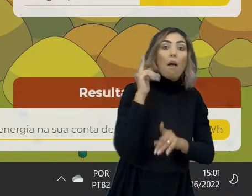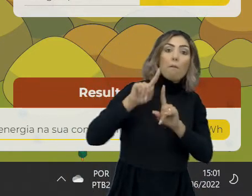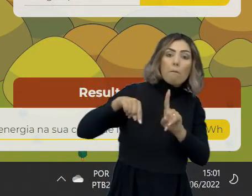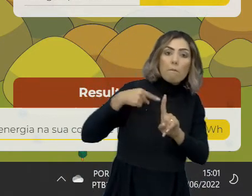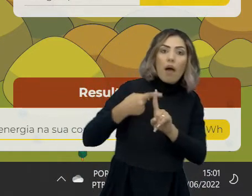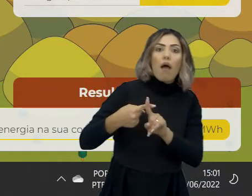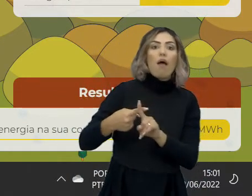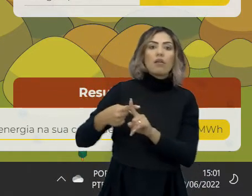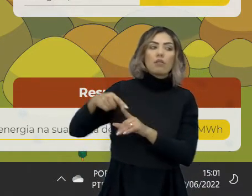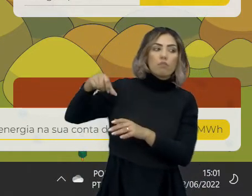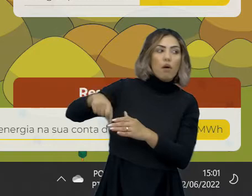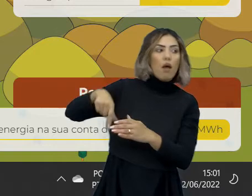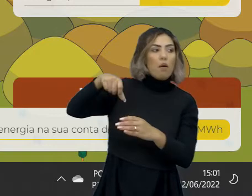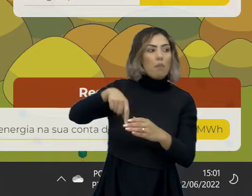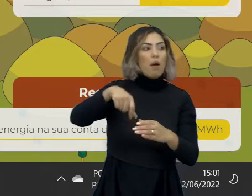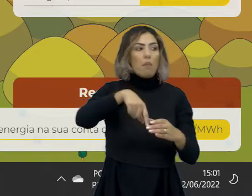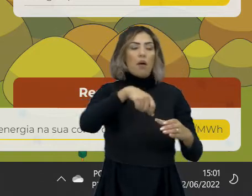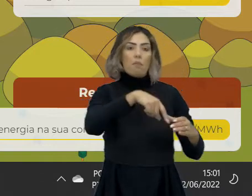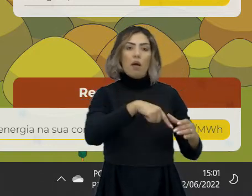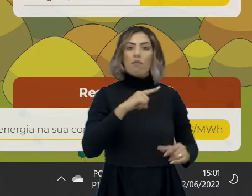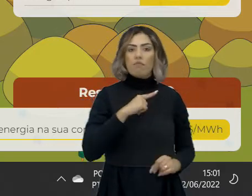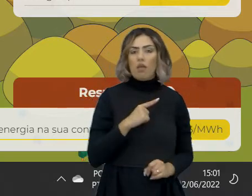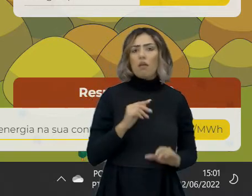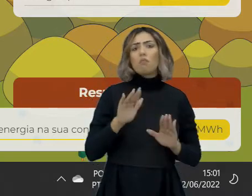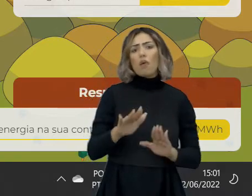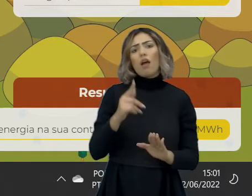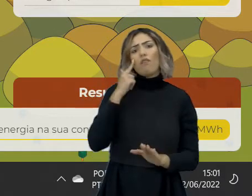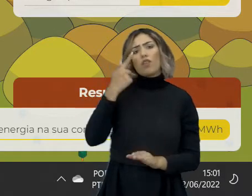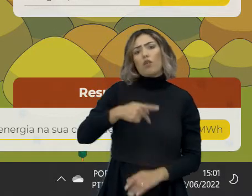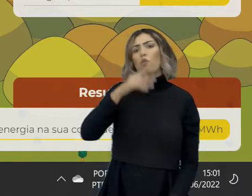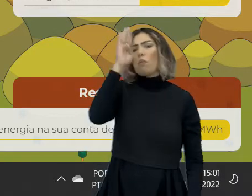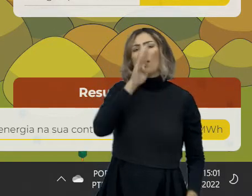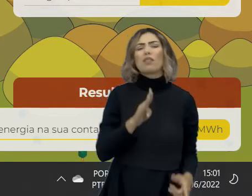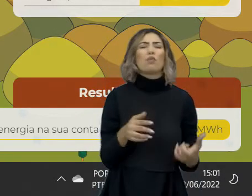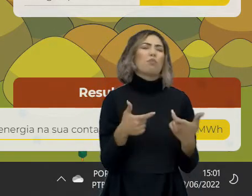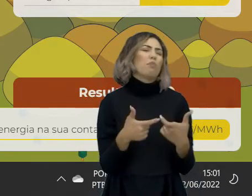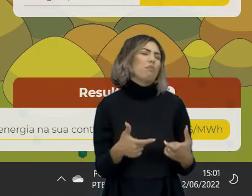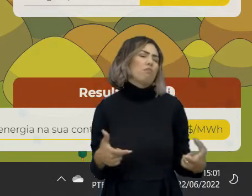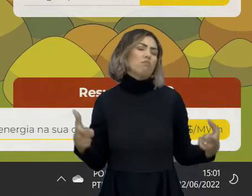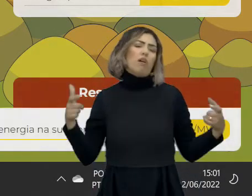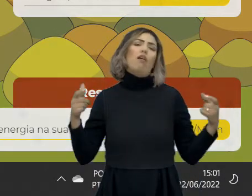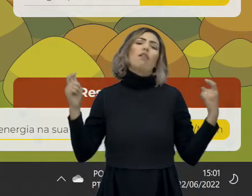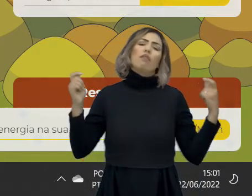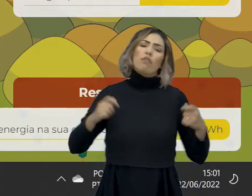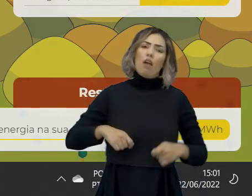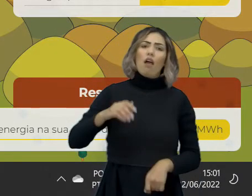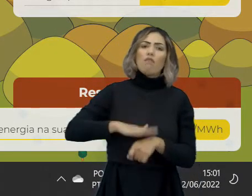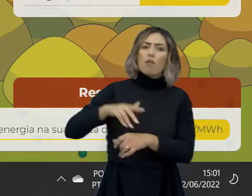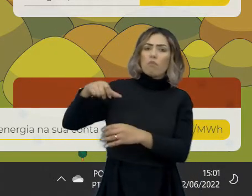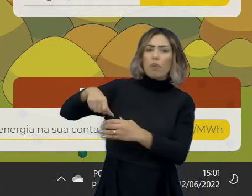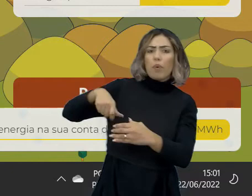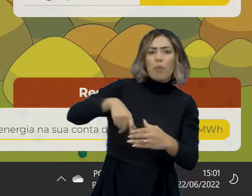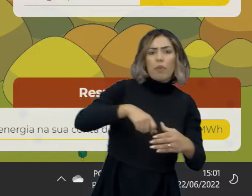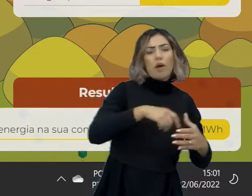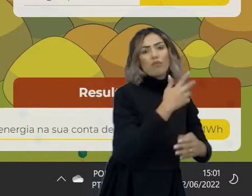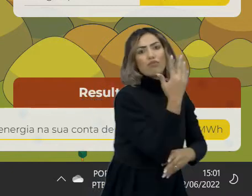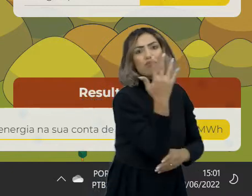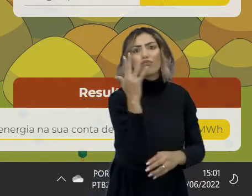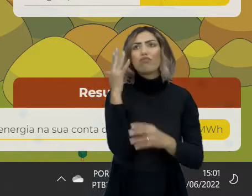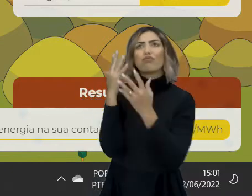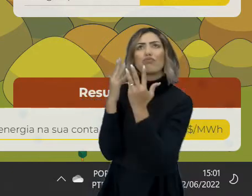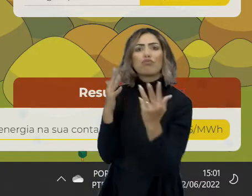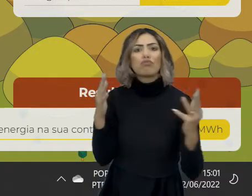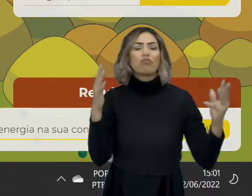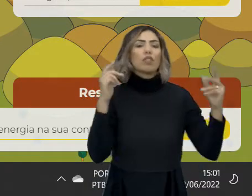que o país é bem vasto, é grande, tem espaço, tem bastante áreas que podem ser reflorestadas, ok, né? E a gente...